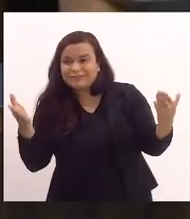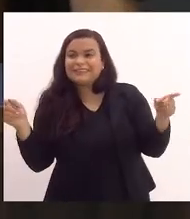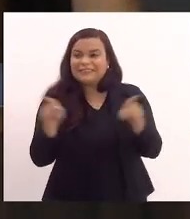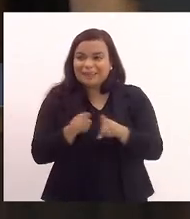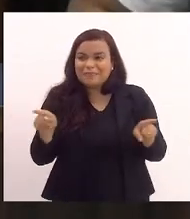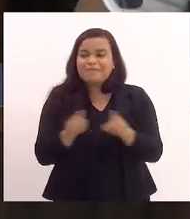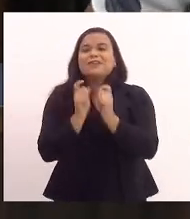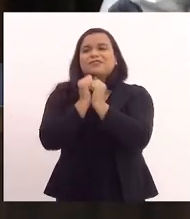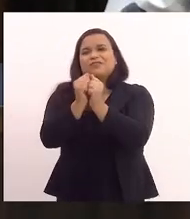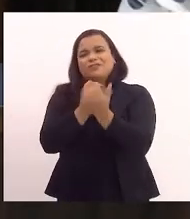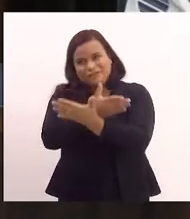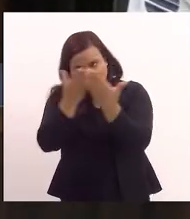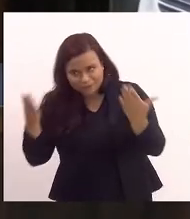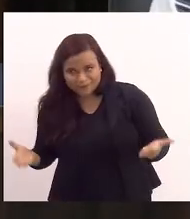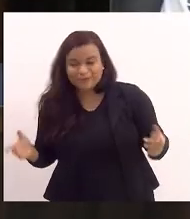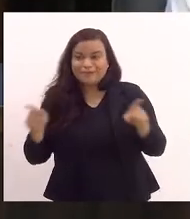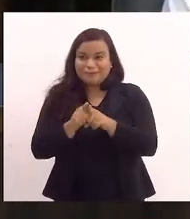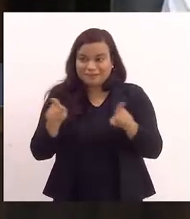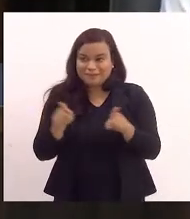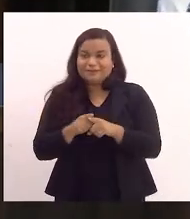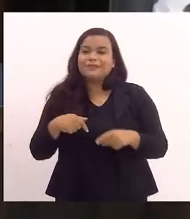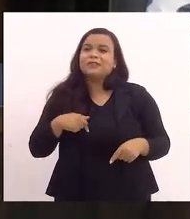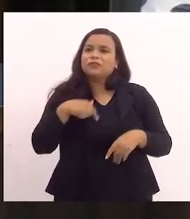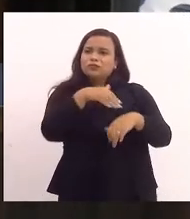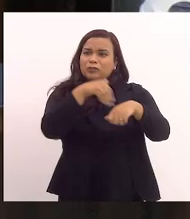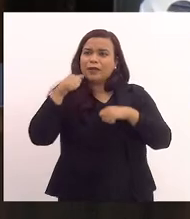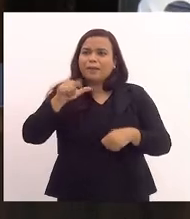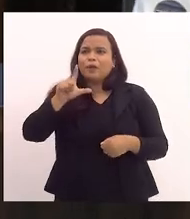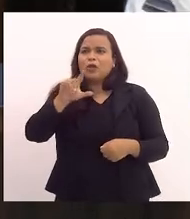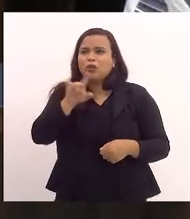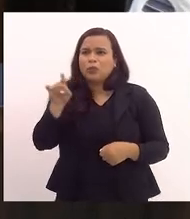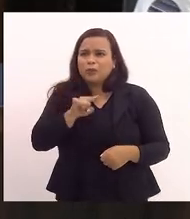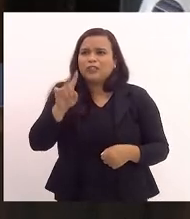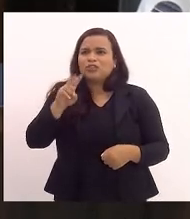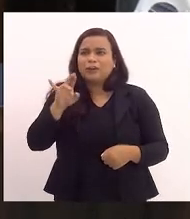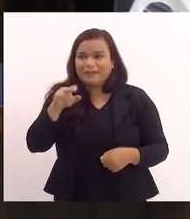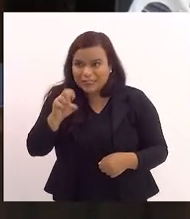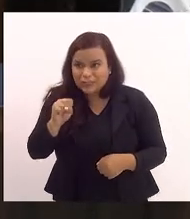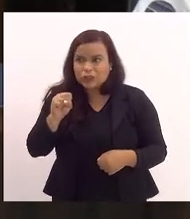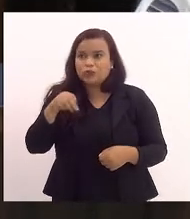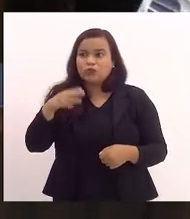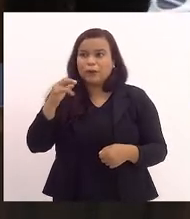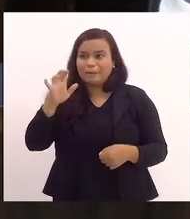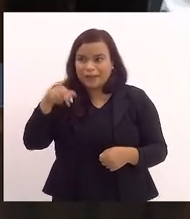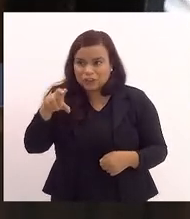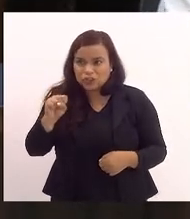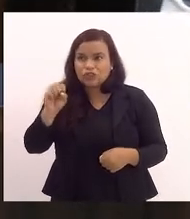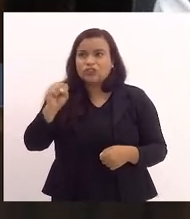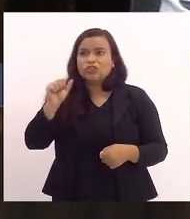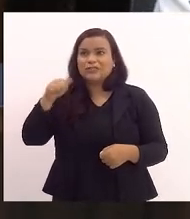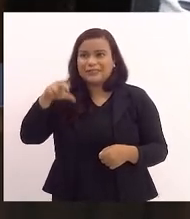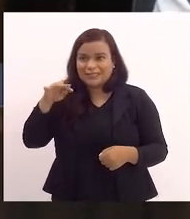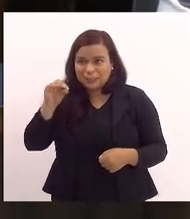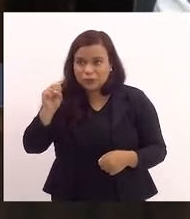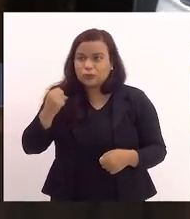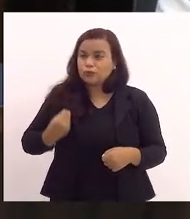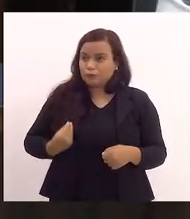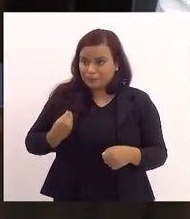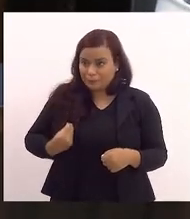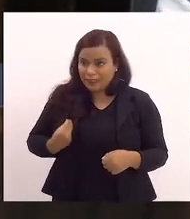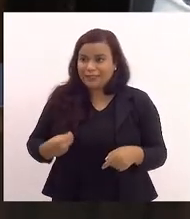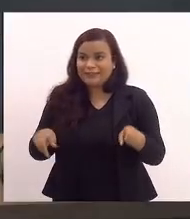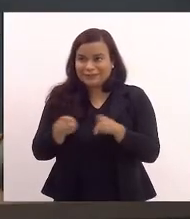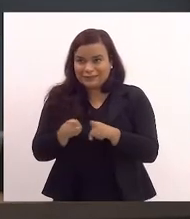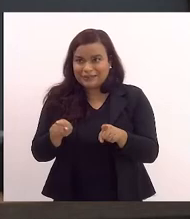é com eles. Então, chamo aqui o nome de Luiz Vinícius Martins dos Santos, que está presente entre